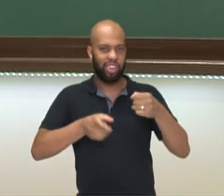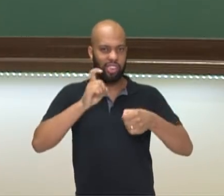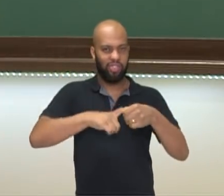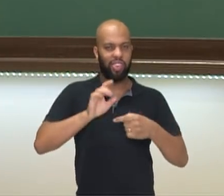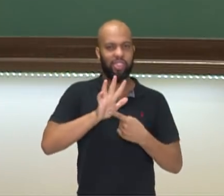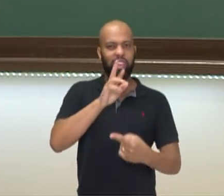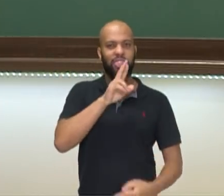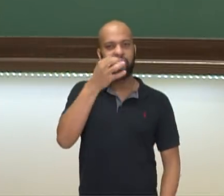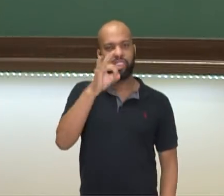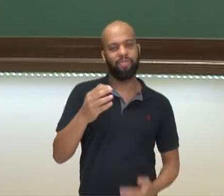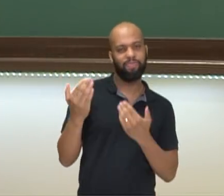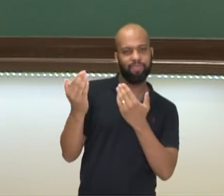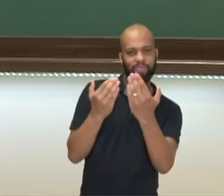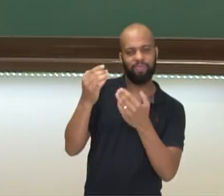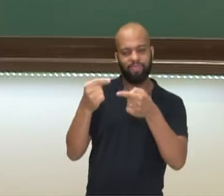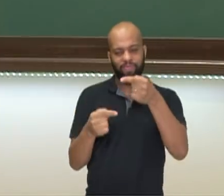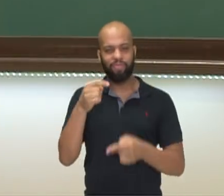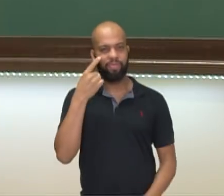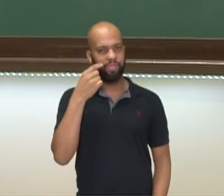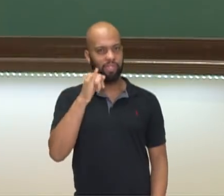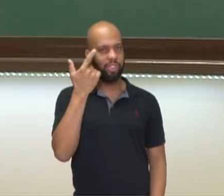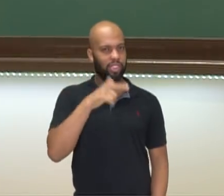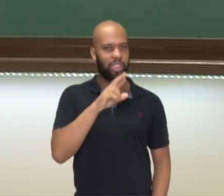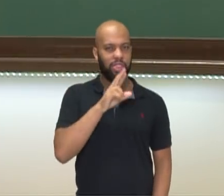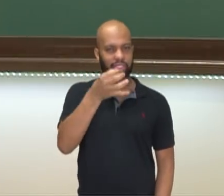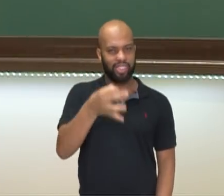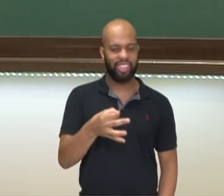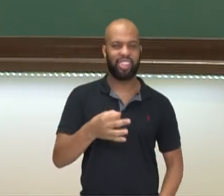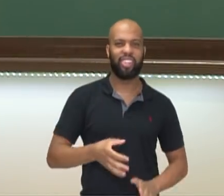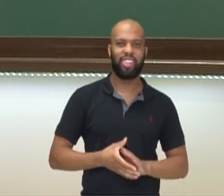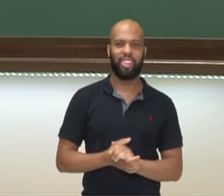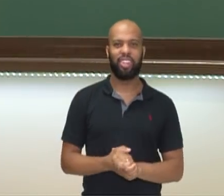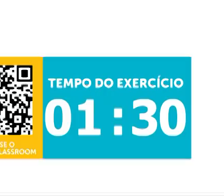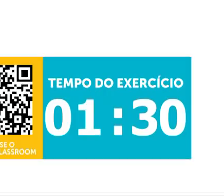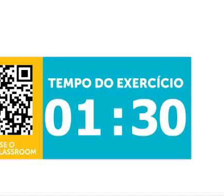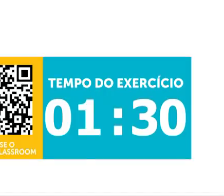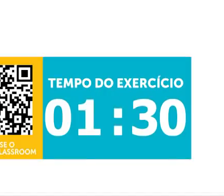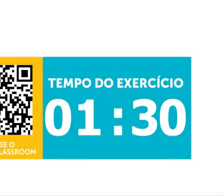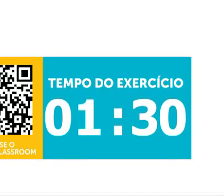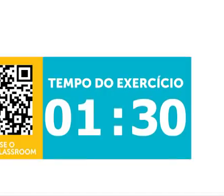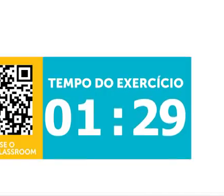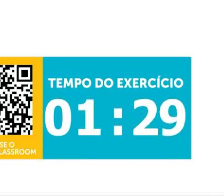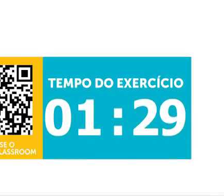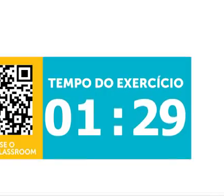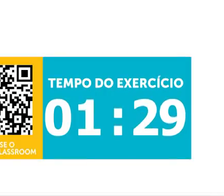e logo voltamos para descobrir se você acertou ou errou.